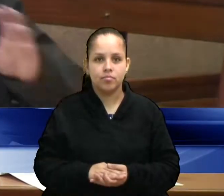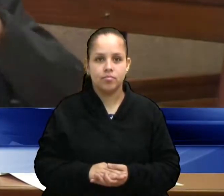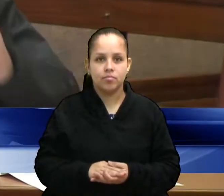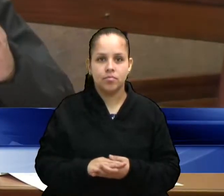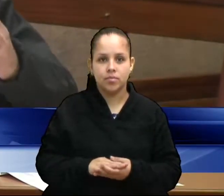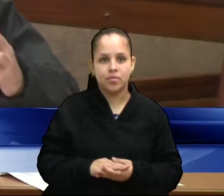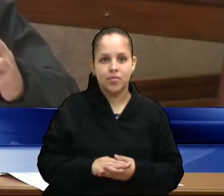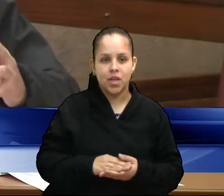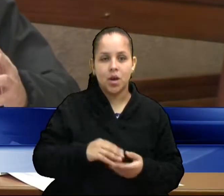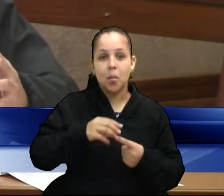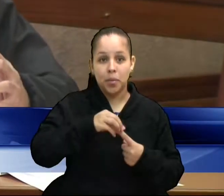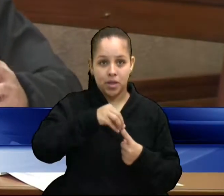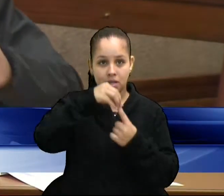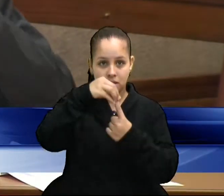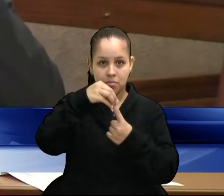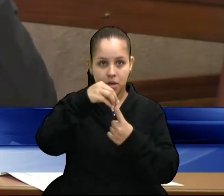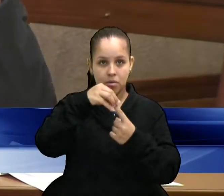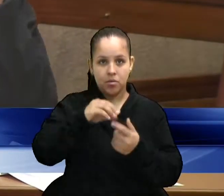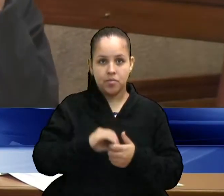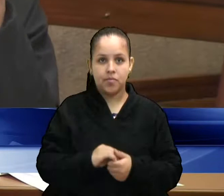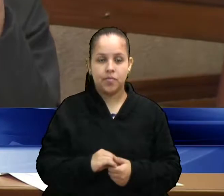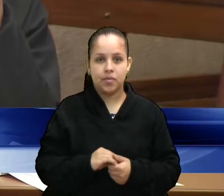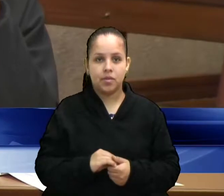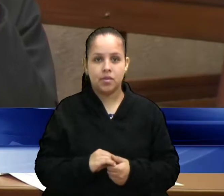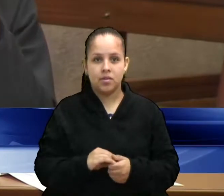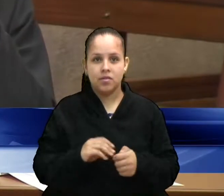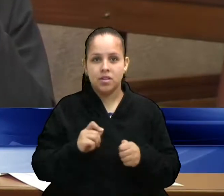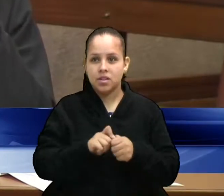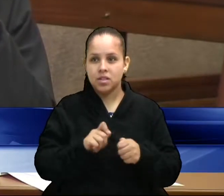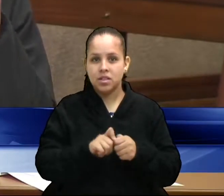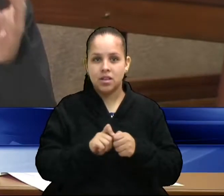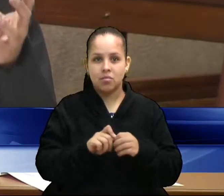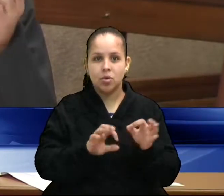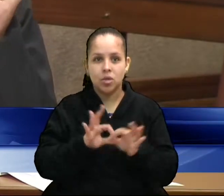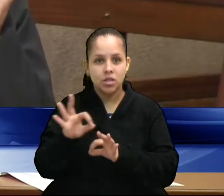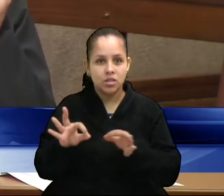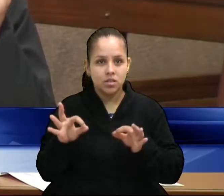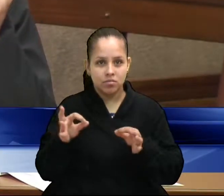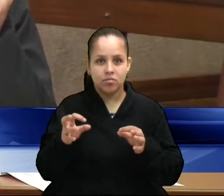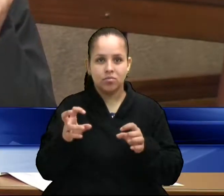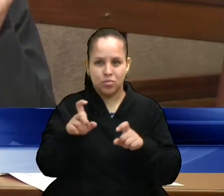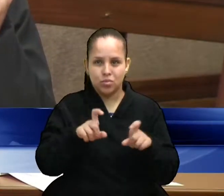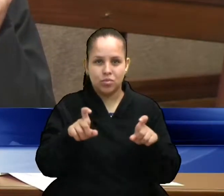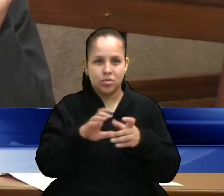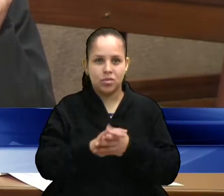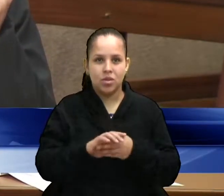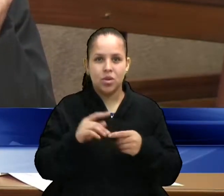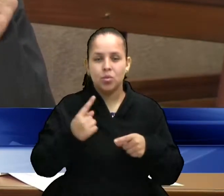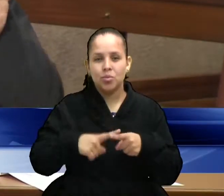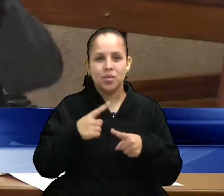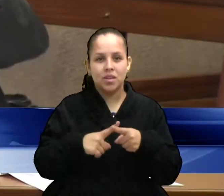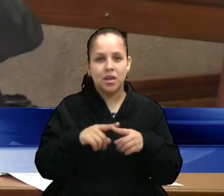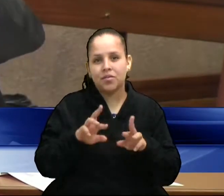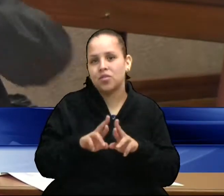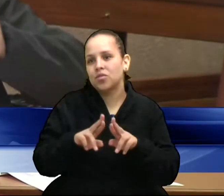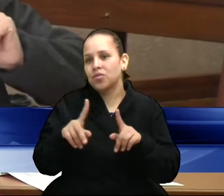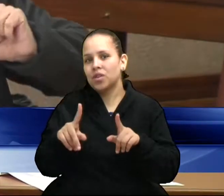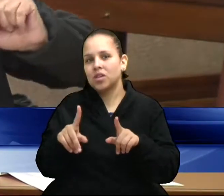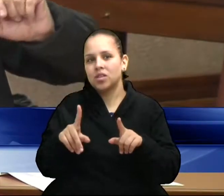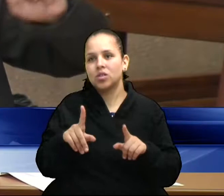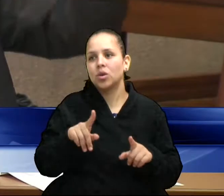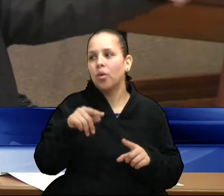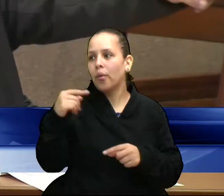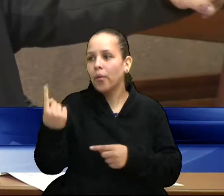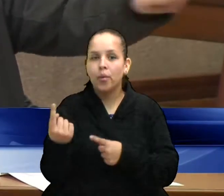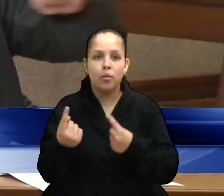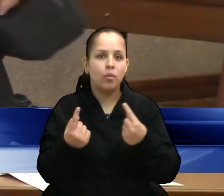questão principal, é o lançamento de um sistema. Por quê? Porque senão a tarifa será diferenciada. A linha que uma vai operar